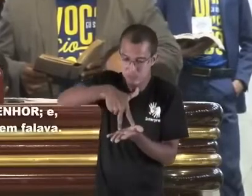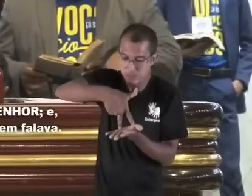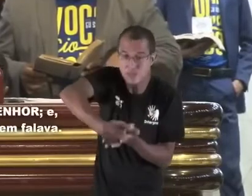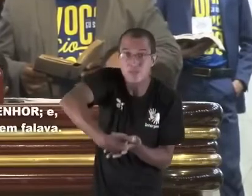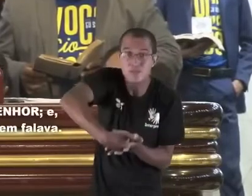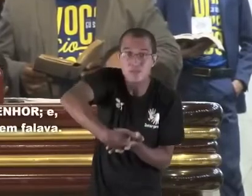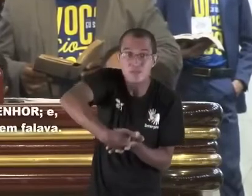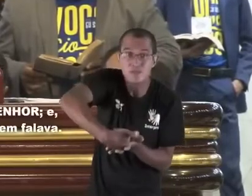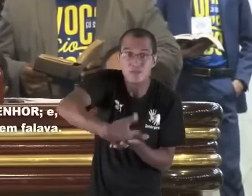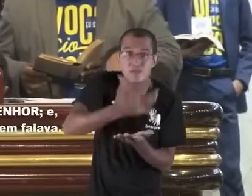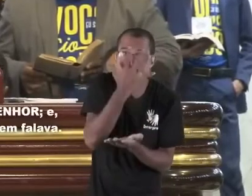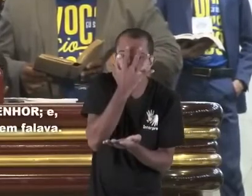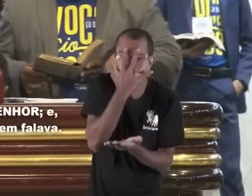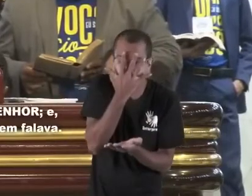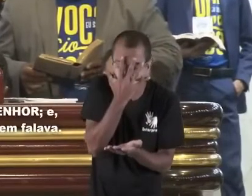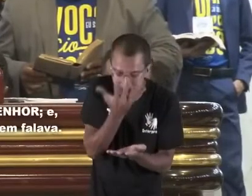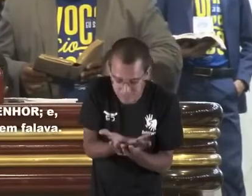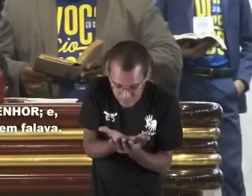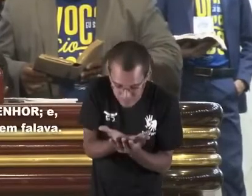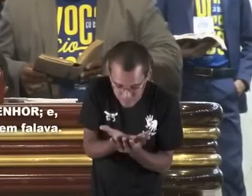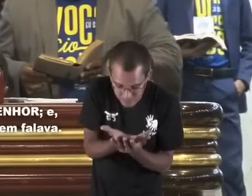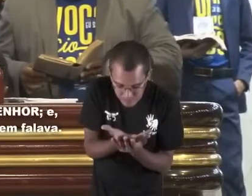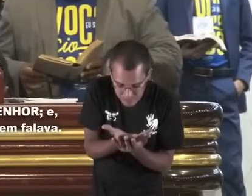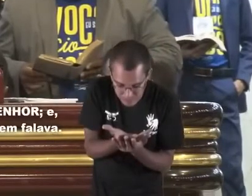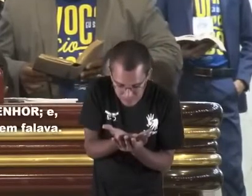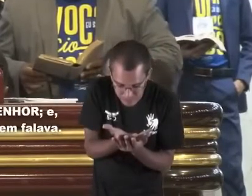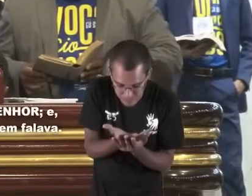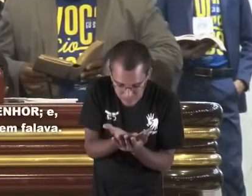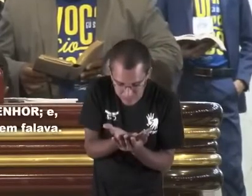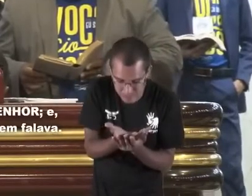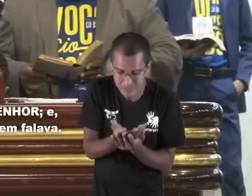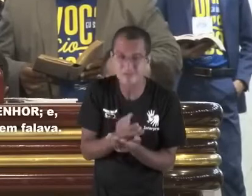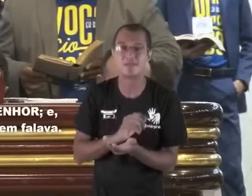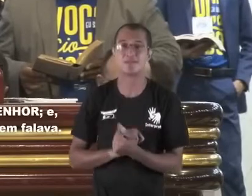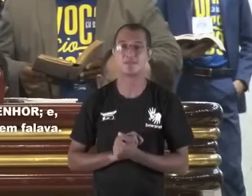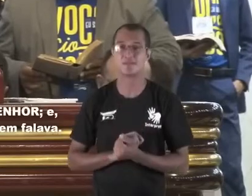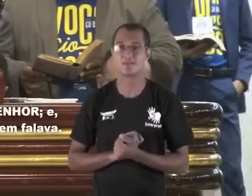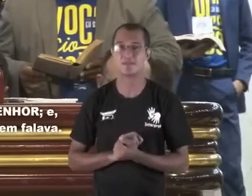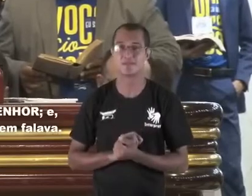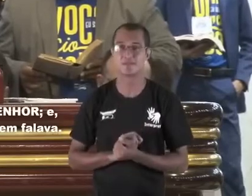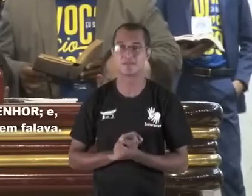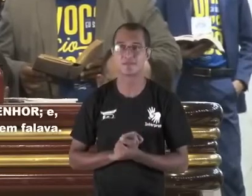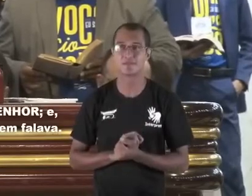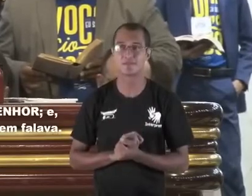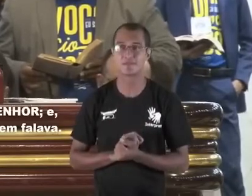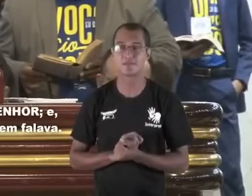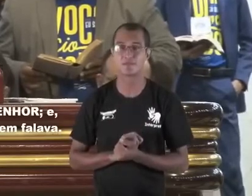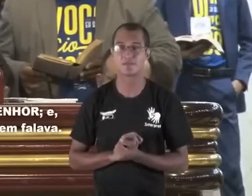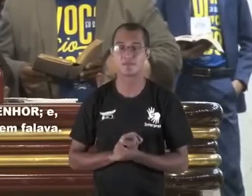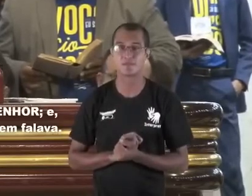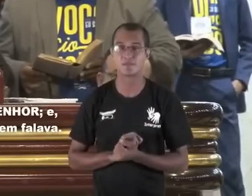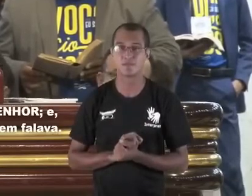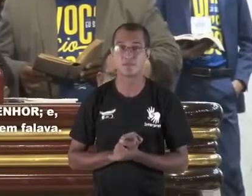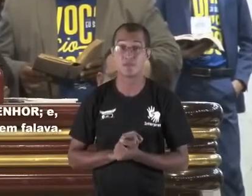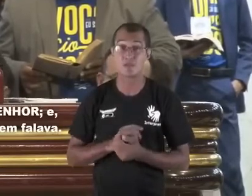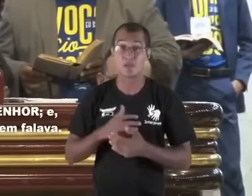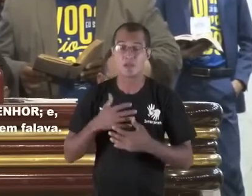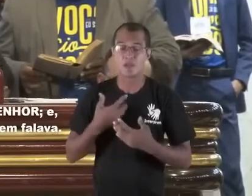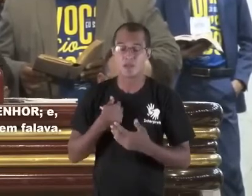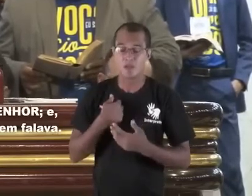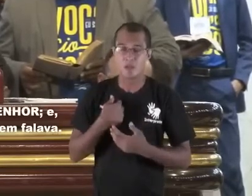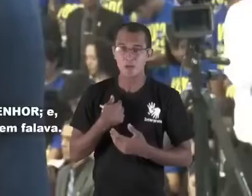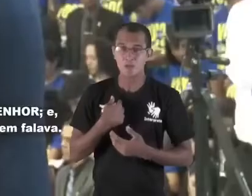terra. Vendo isto, caí com o rosto em terra, e